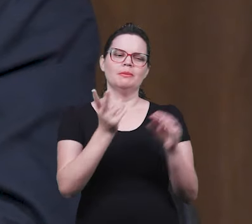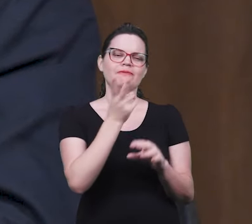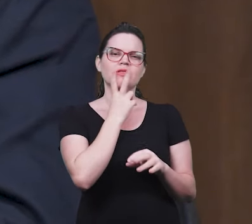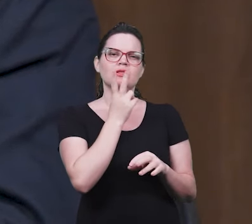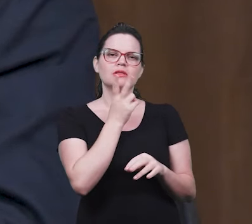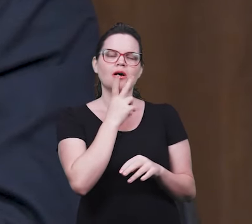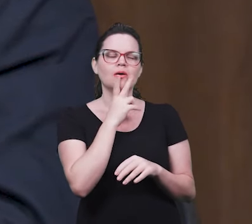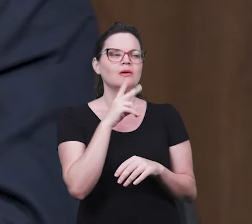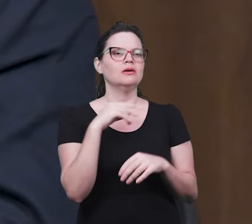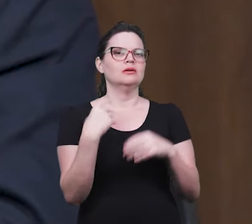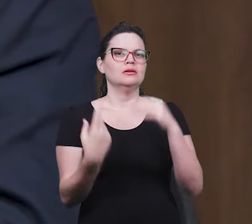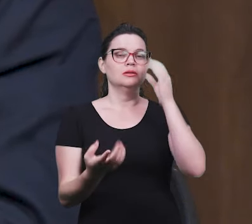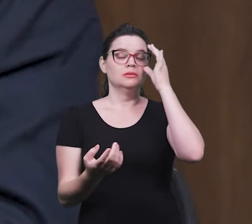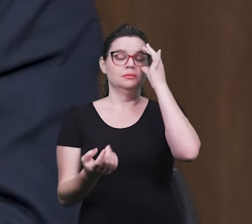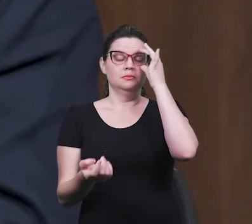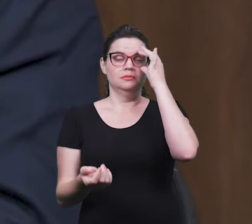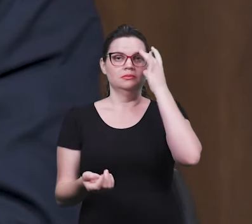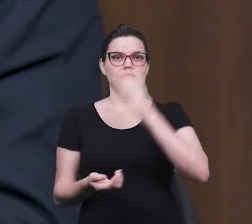Vitória,